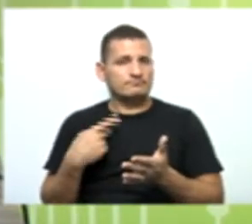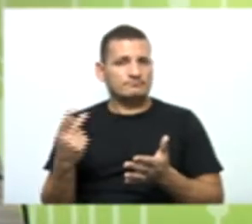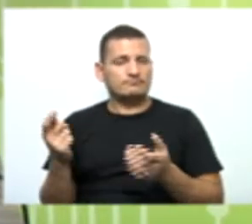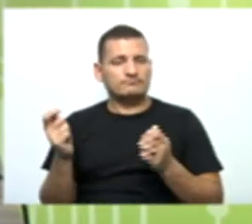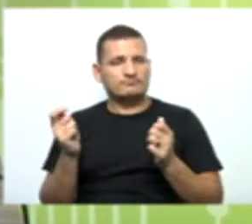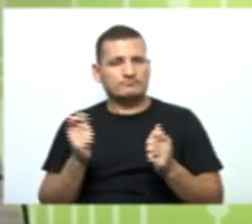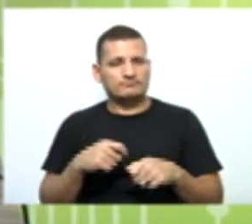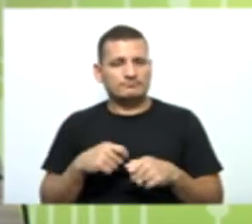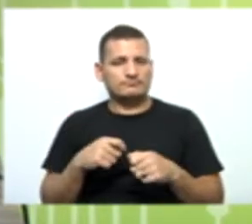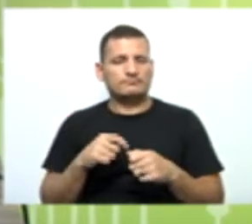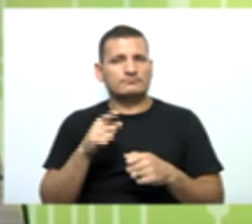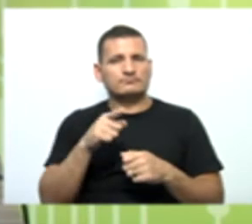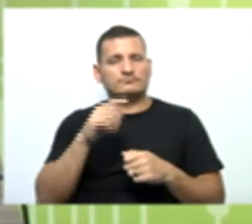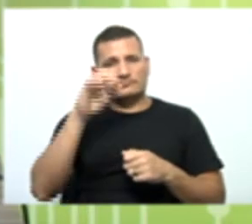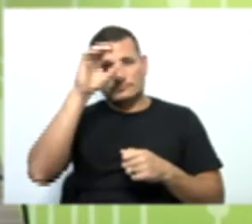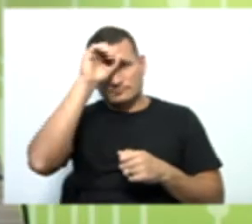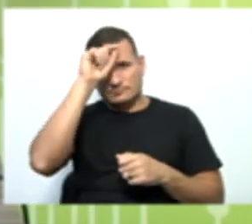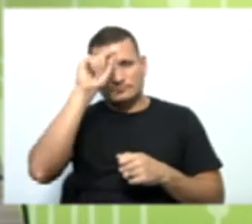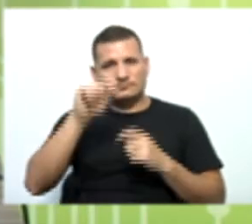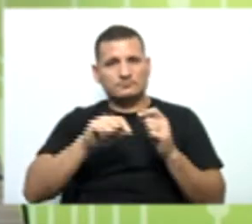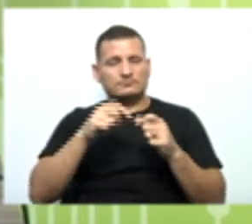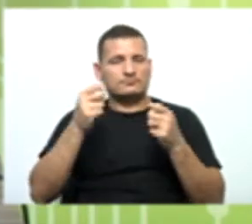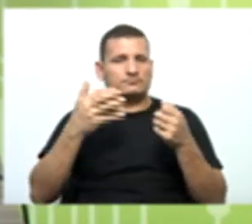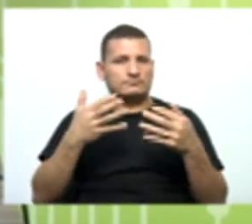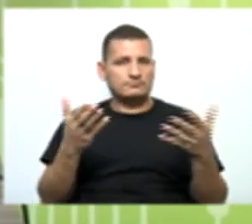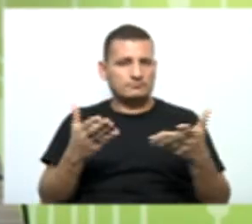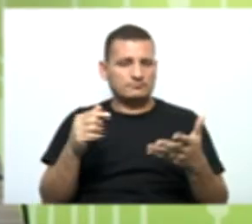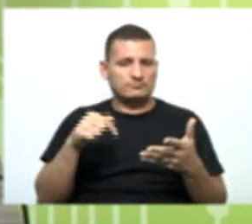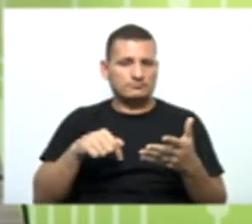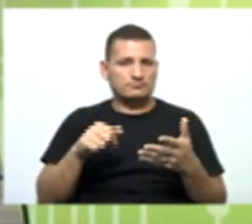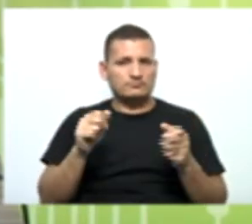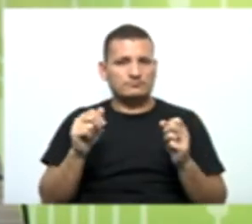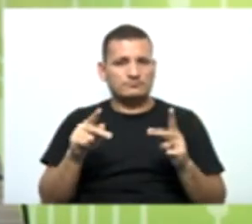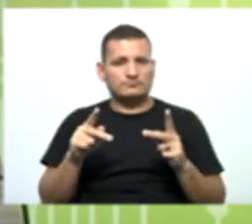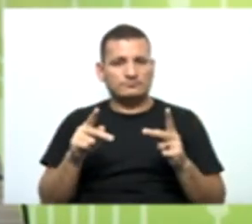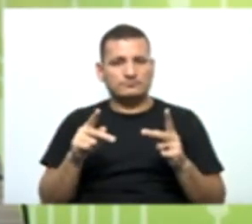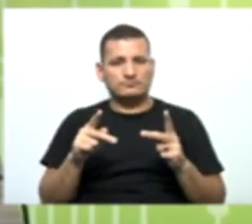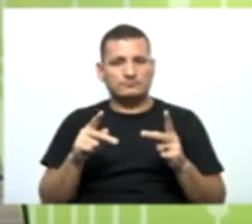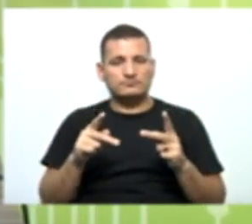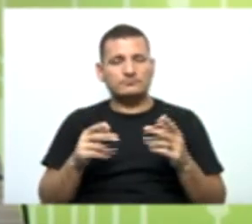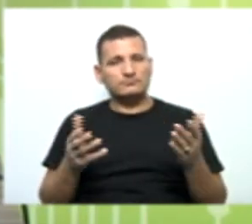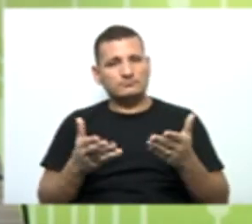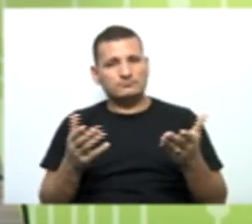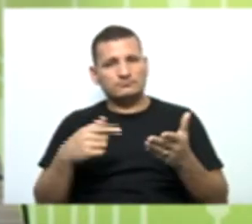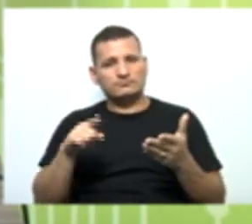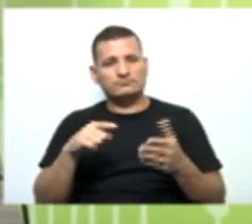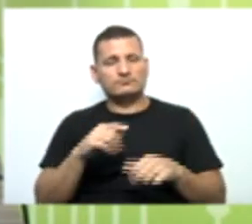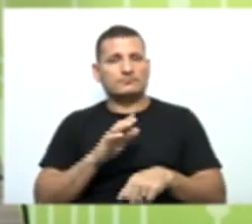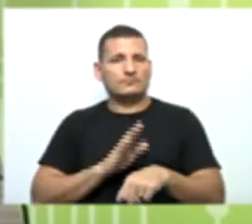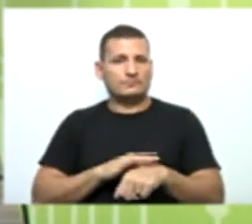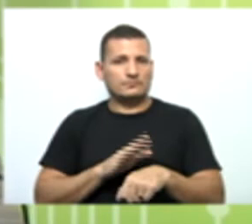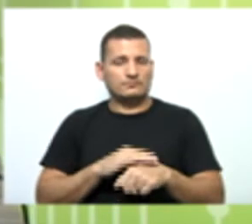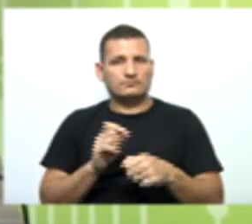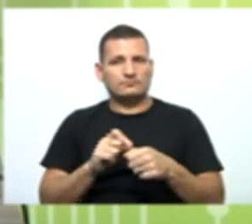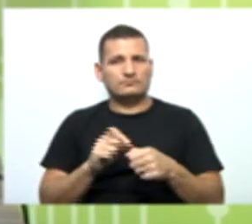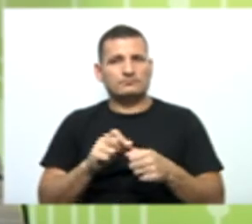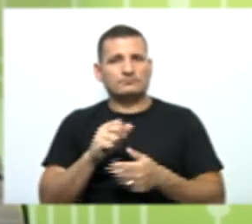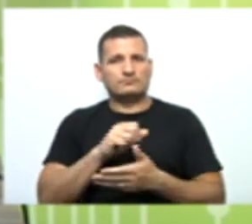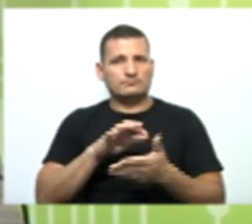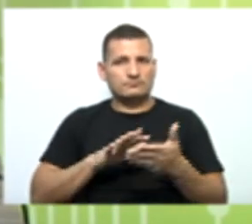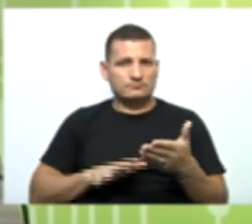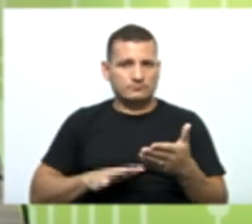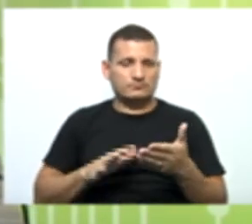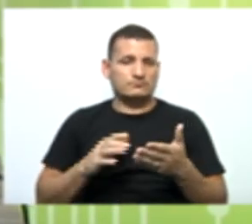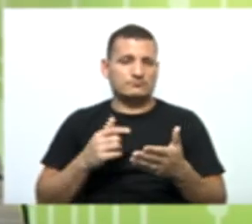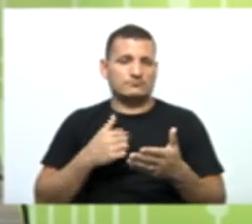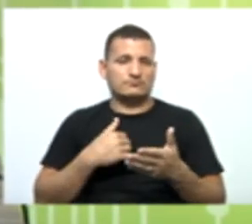possibilitado você aprender o que foi explicado aqui hoje, ok? Agora vocês vão ter um tempinho aqui para fazer atividade de sala, certo? Eu